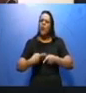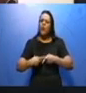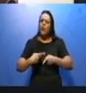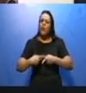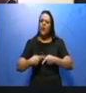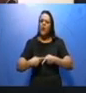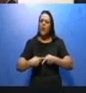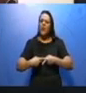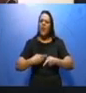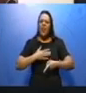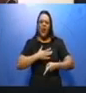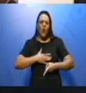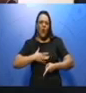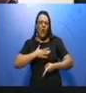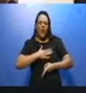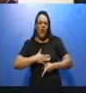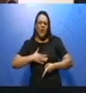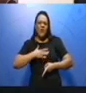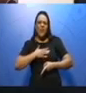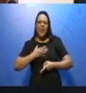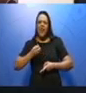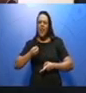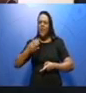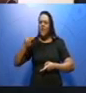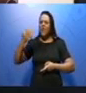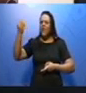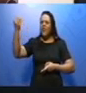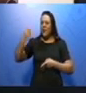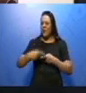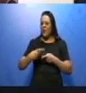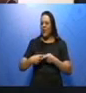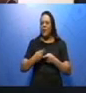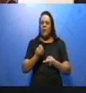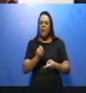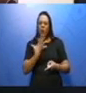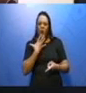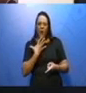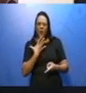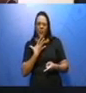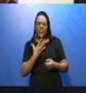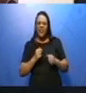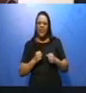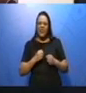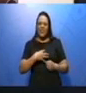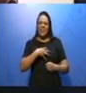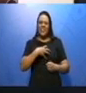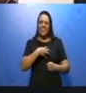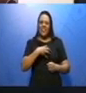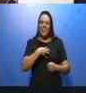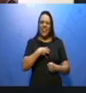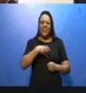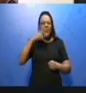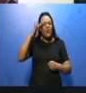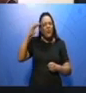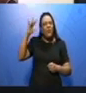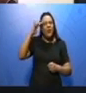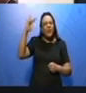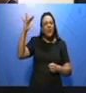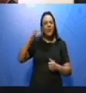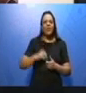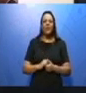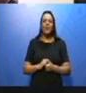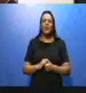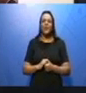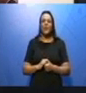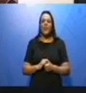do cotidiano, da vida normal e nos transporta para outro lugar. E ele tem curiosidade pelo